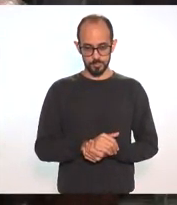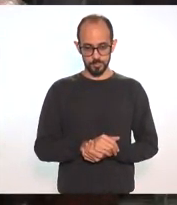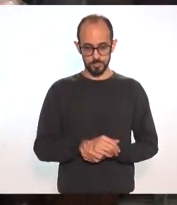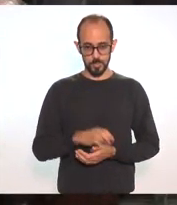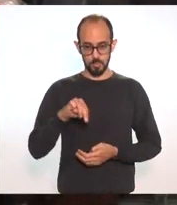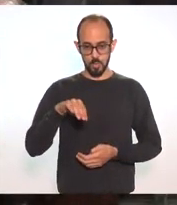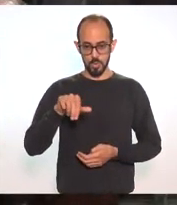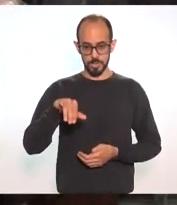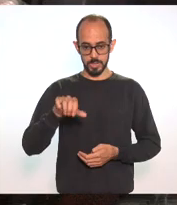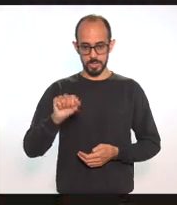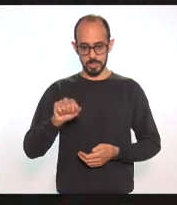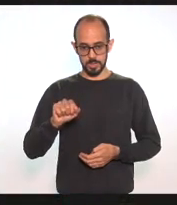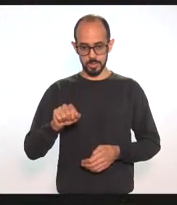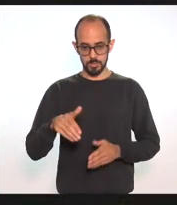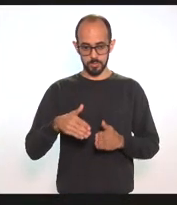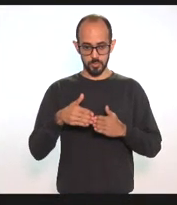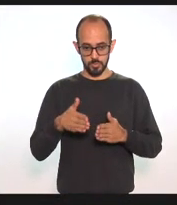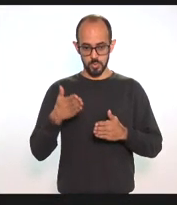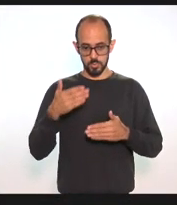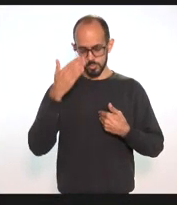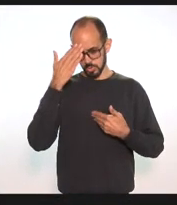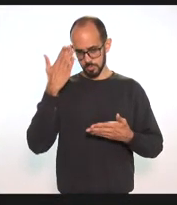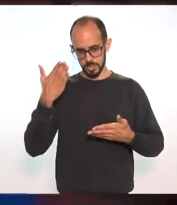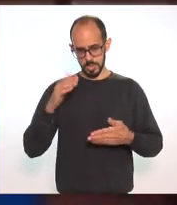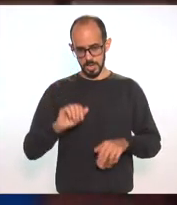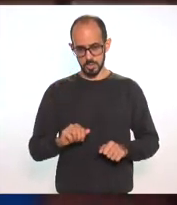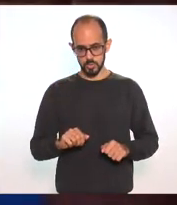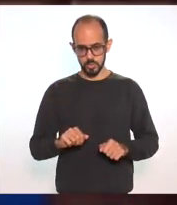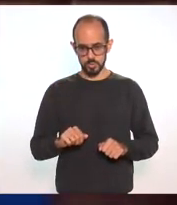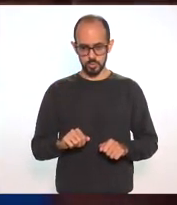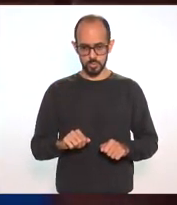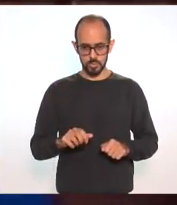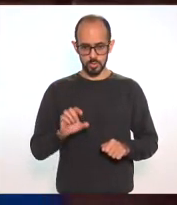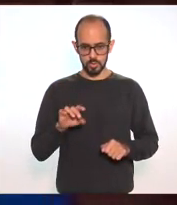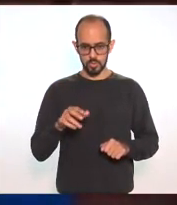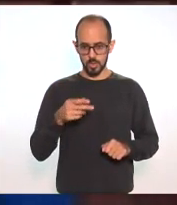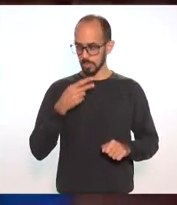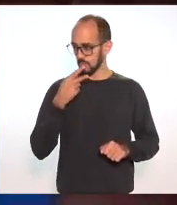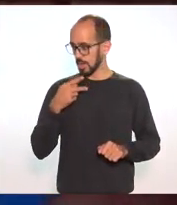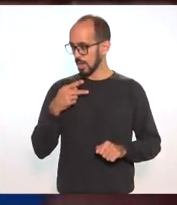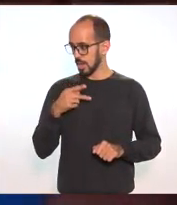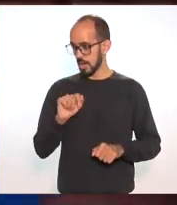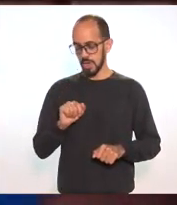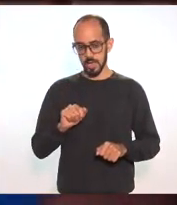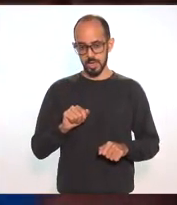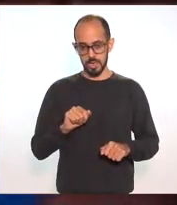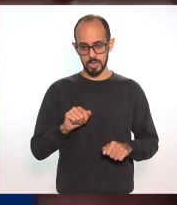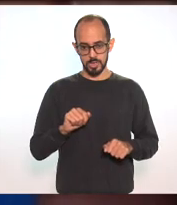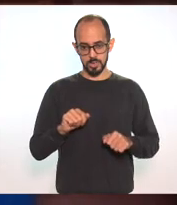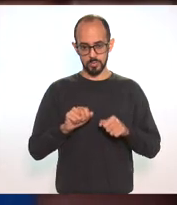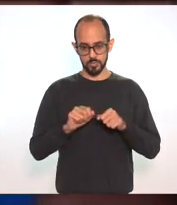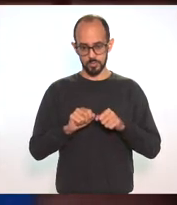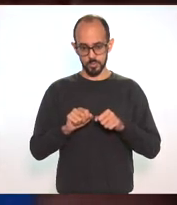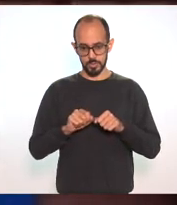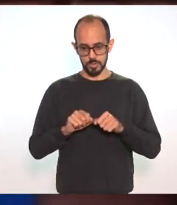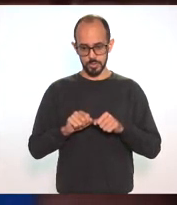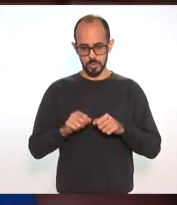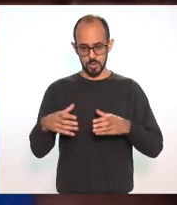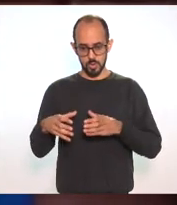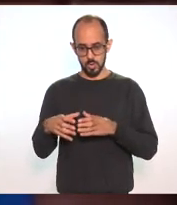favor. Obrigada, presidente. Só para reiterar a questão de ordem que fiz ao colegiado da Comissão de